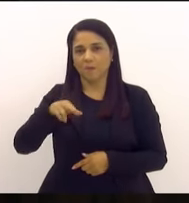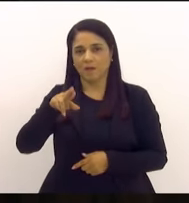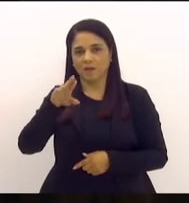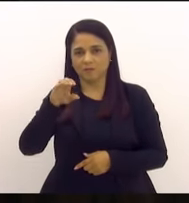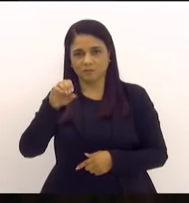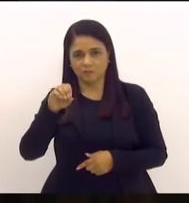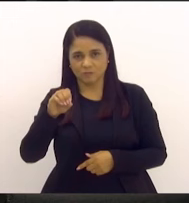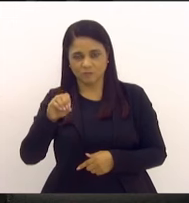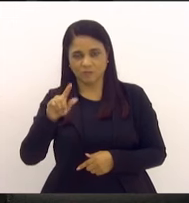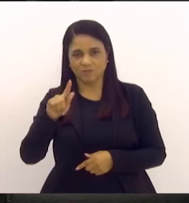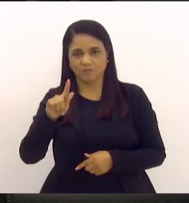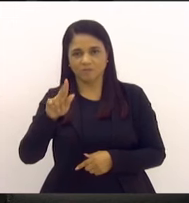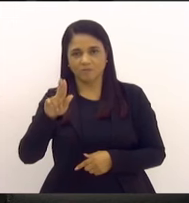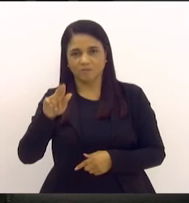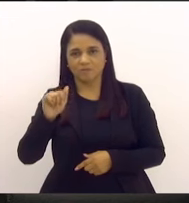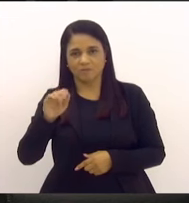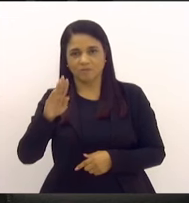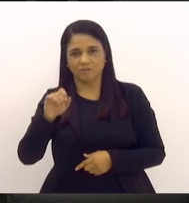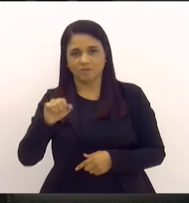Gualberto.